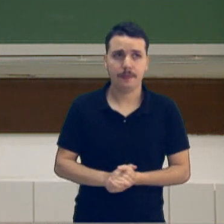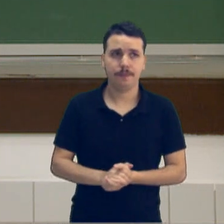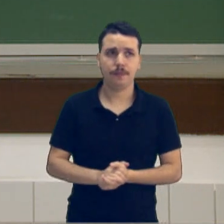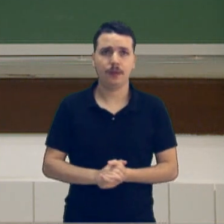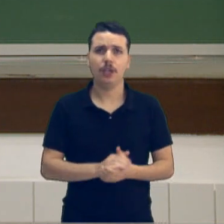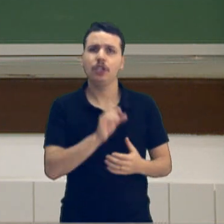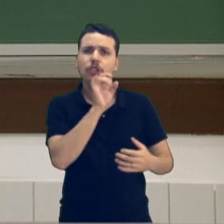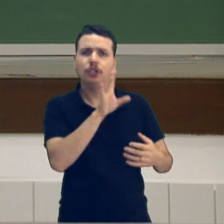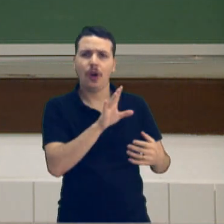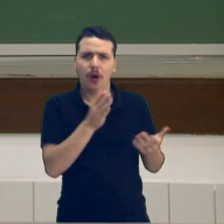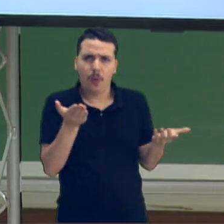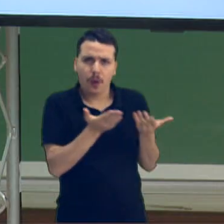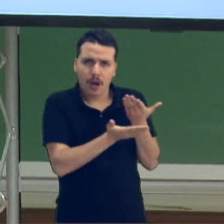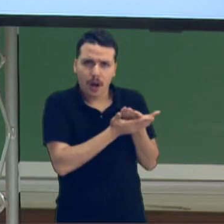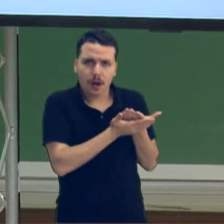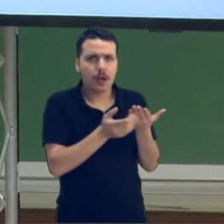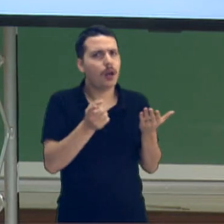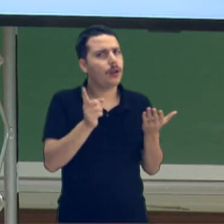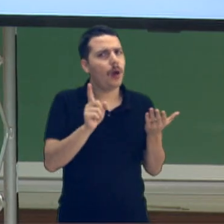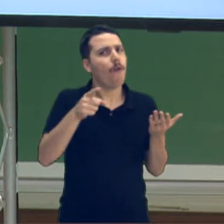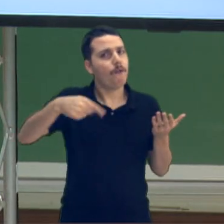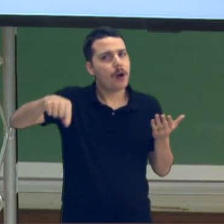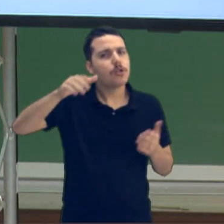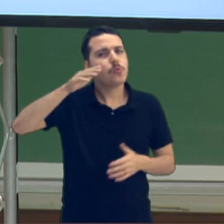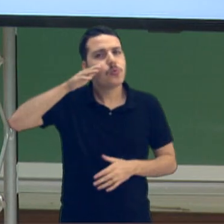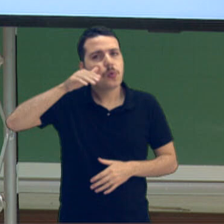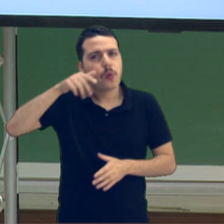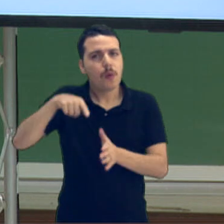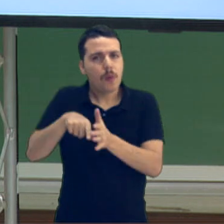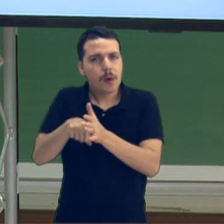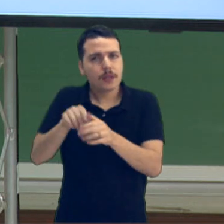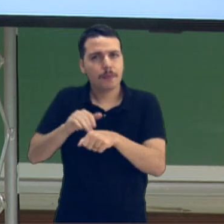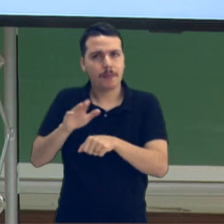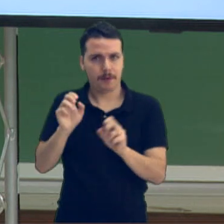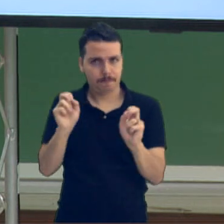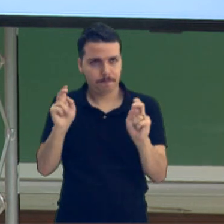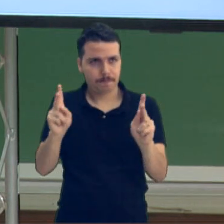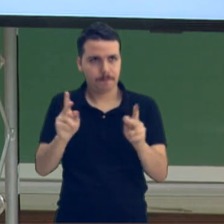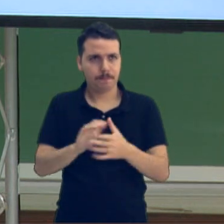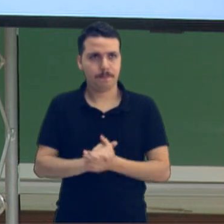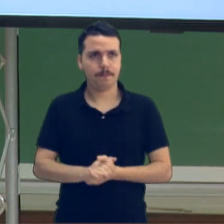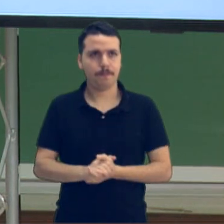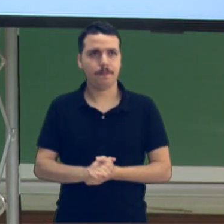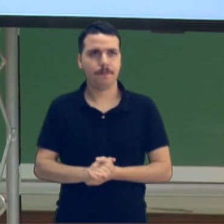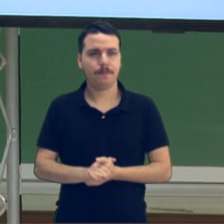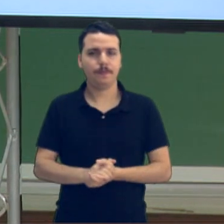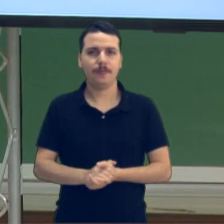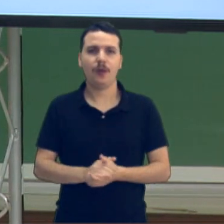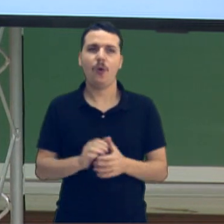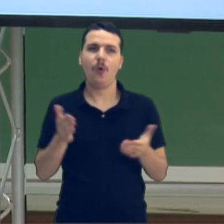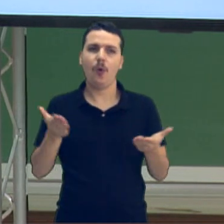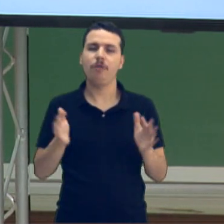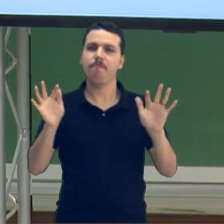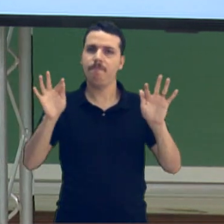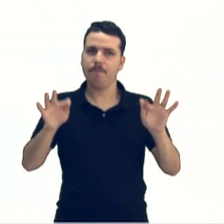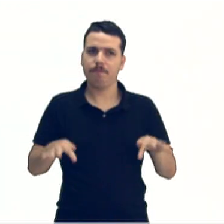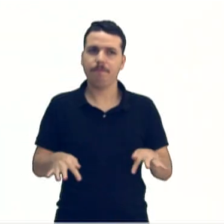fique por aqui, que vocês continuem sendo curiosos e pesquisando mais, certo? Então, por hoje é